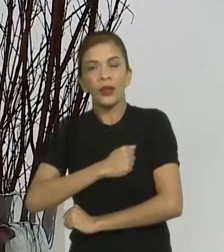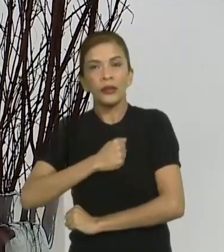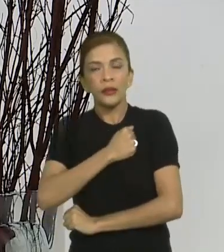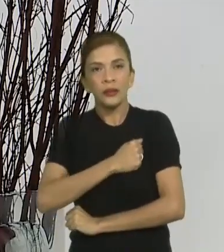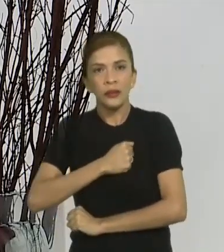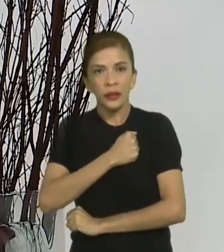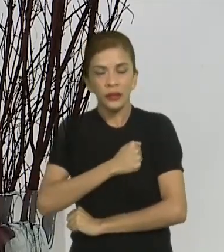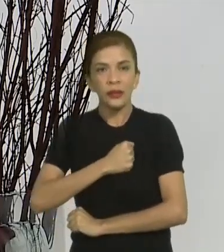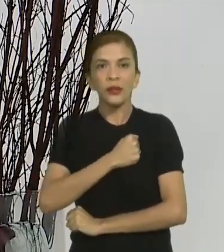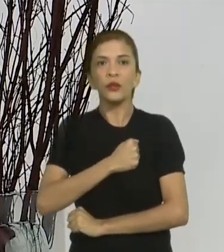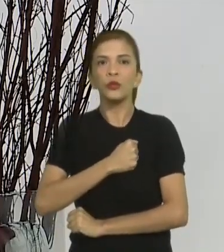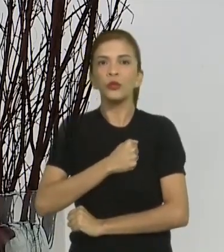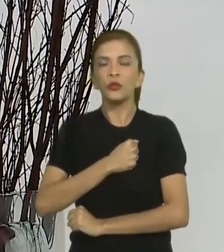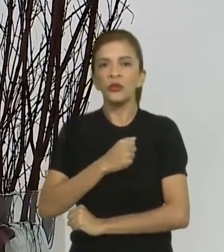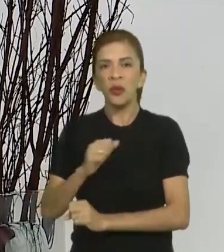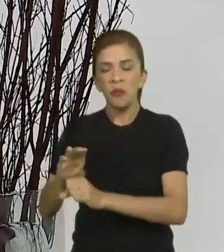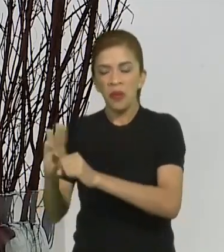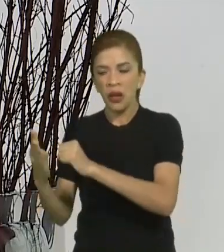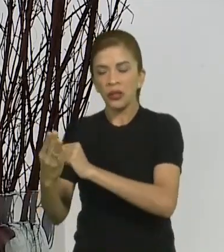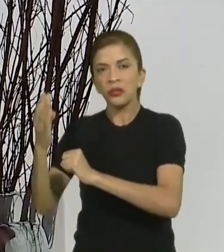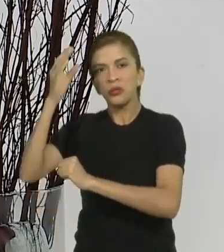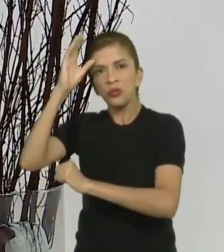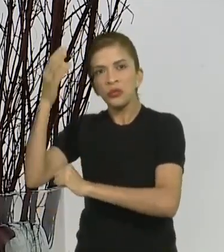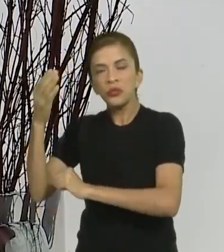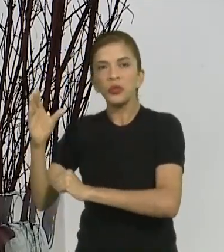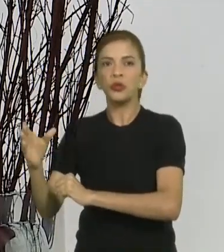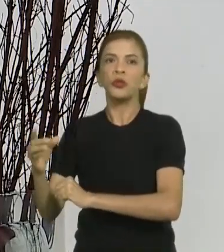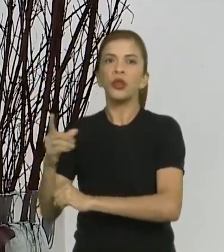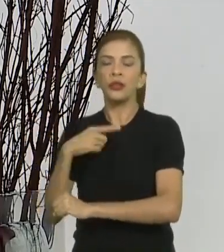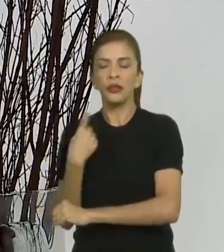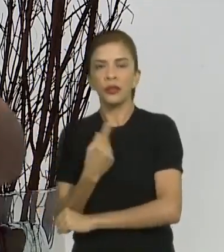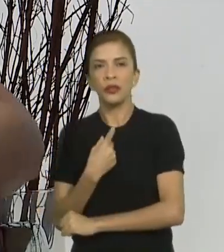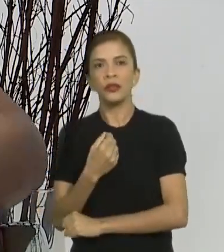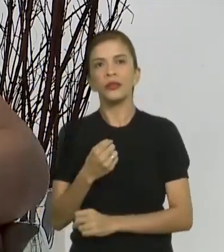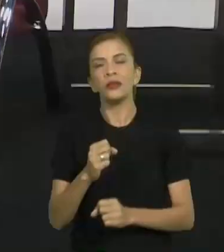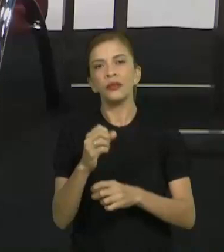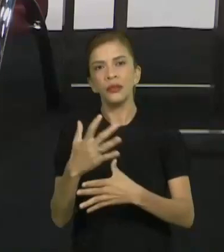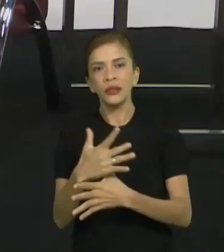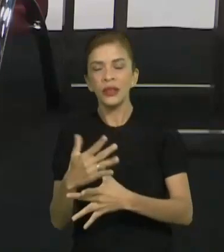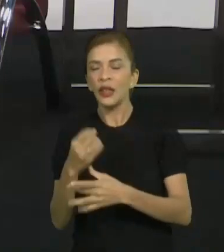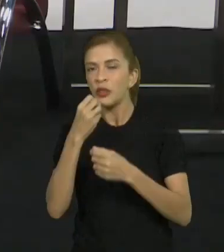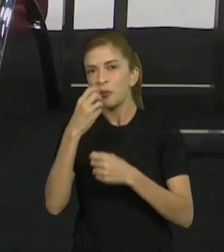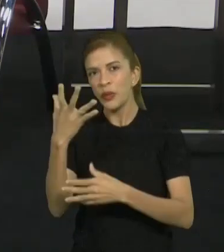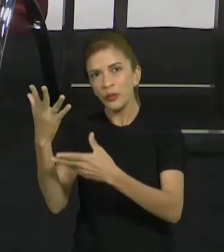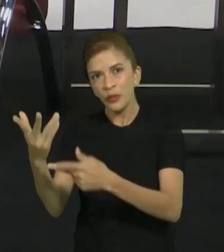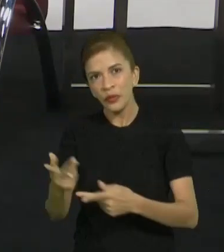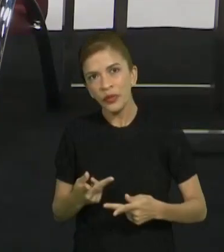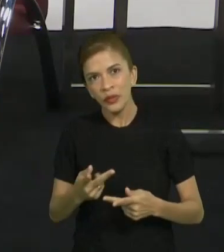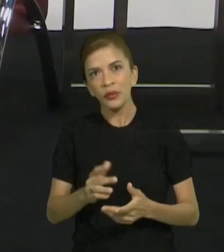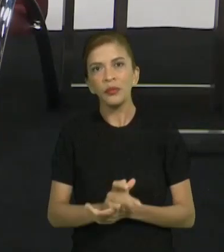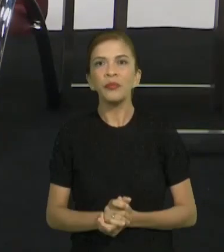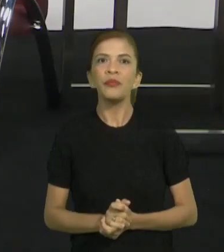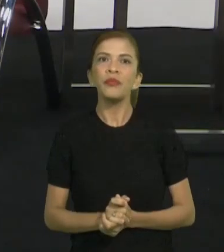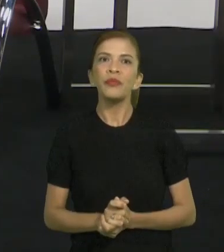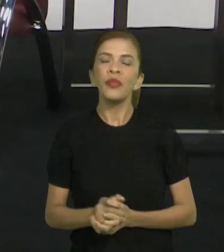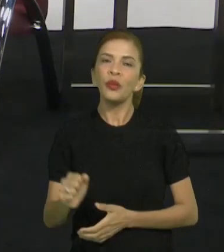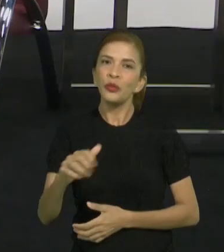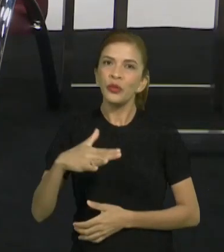bairro cultural, um berço cultural da nossa linda cidade. Seja muito bem-vinda, Carla, ao Toda